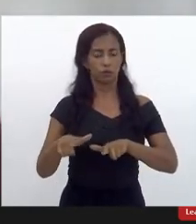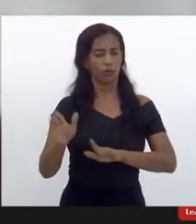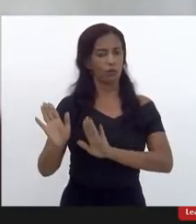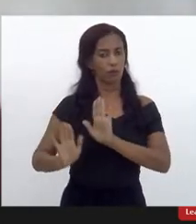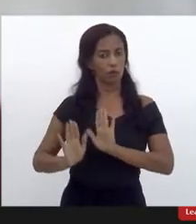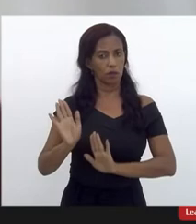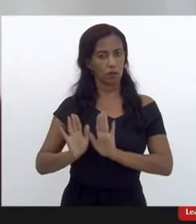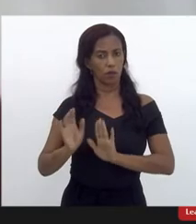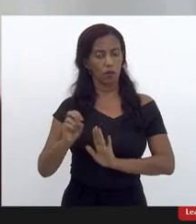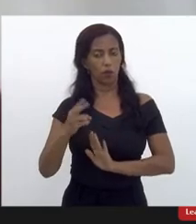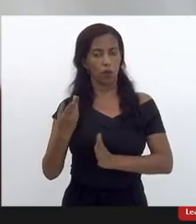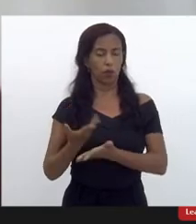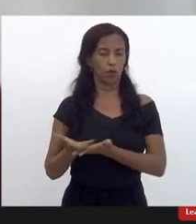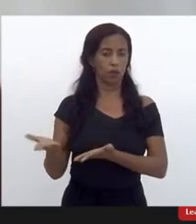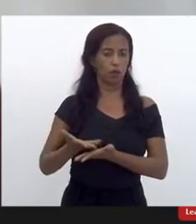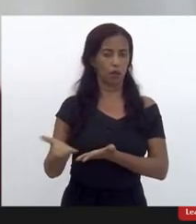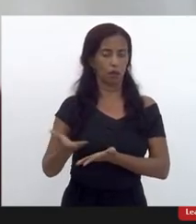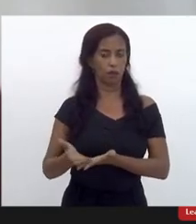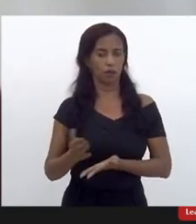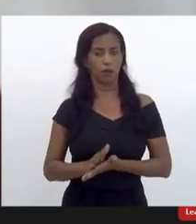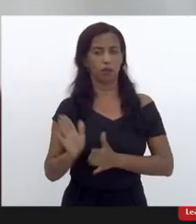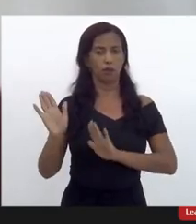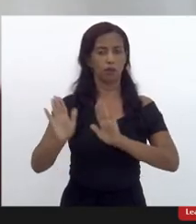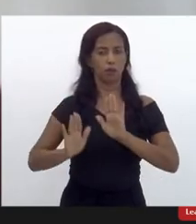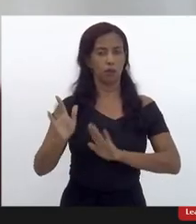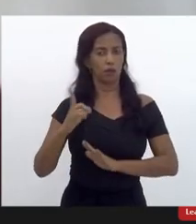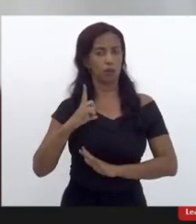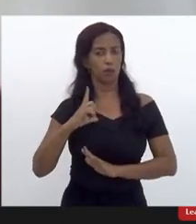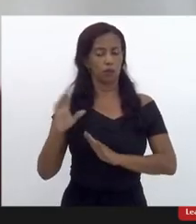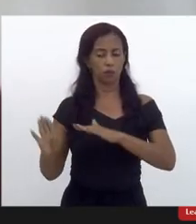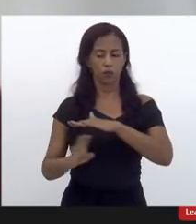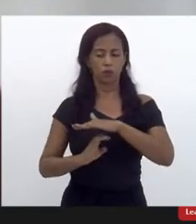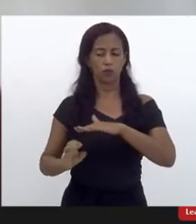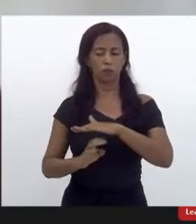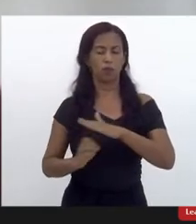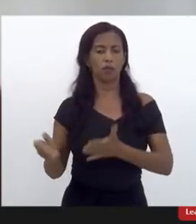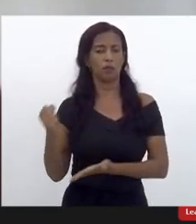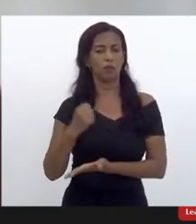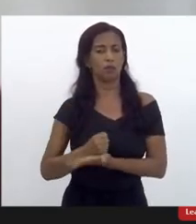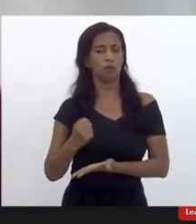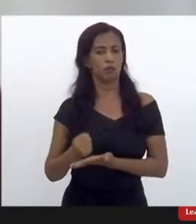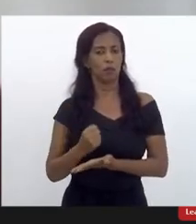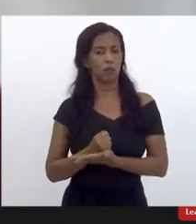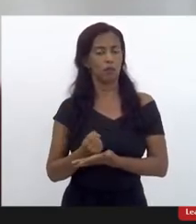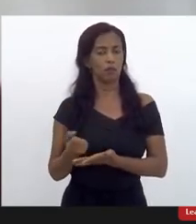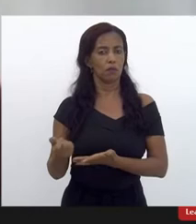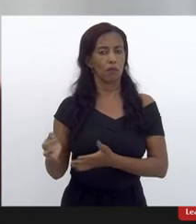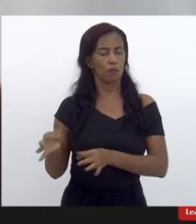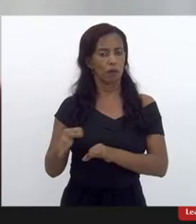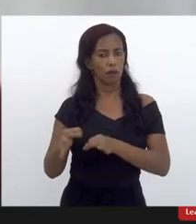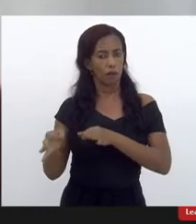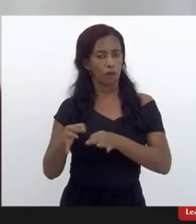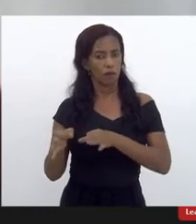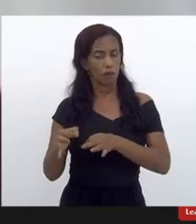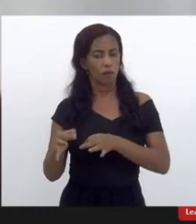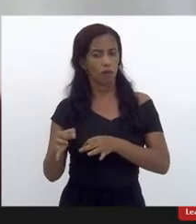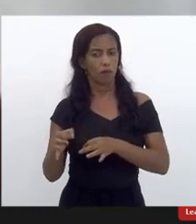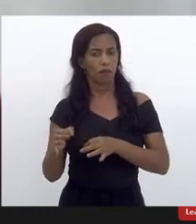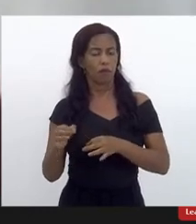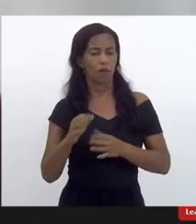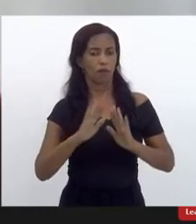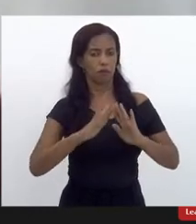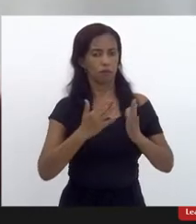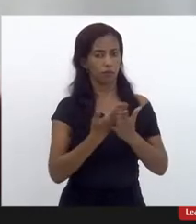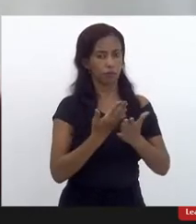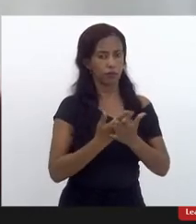licitados ou encaminhados para licitação. Nós já temos a empresa contratada para manutenção da rede, nós já temos as